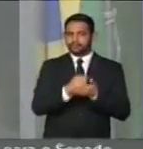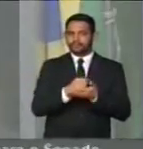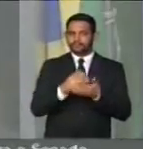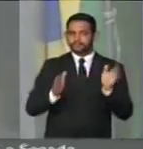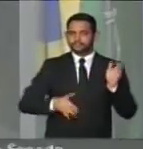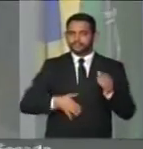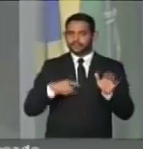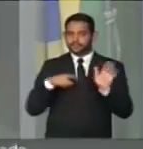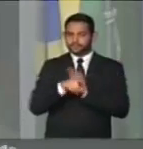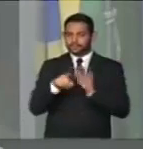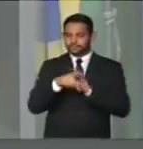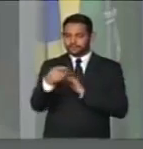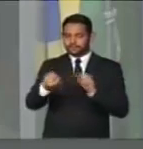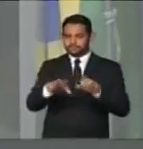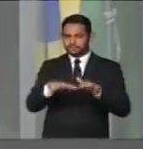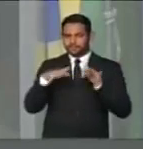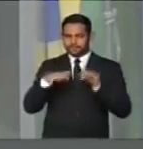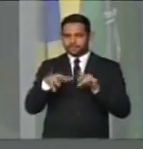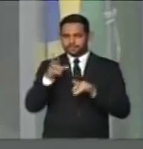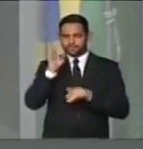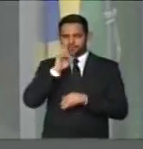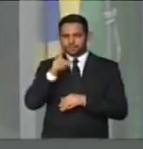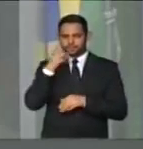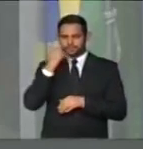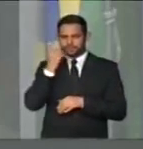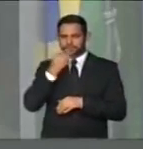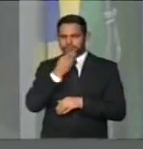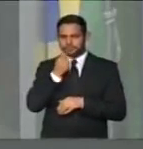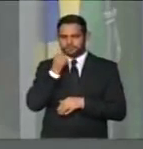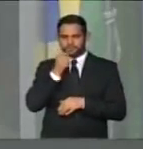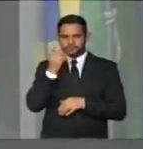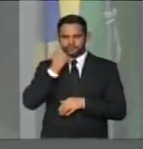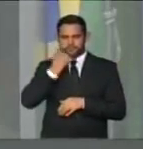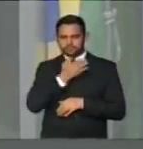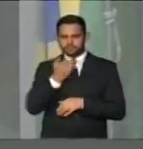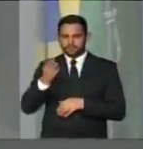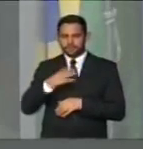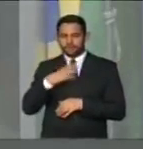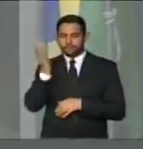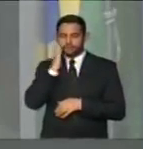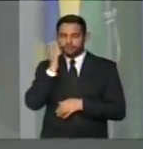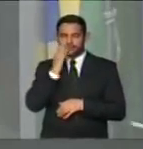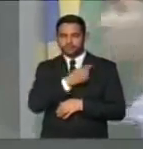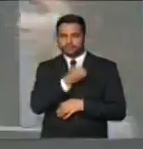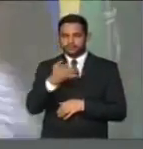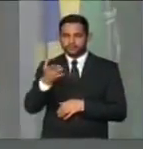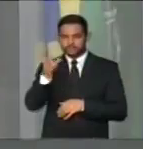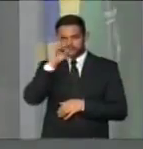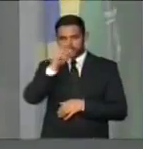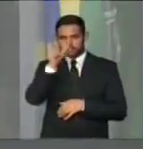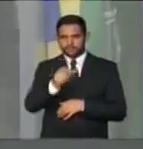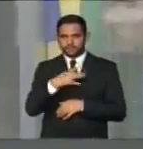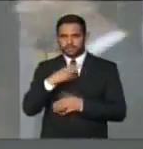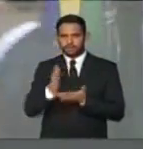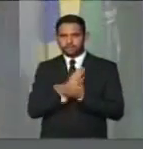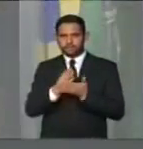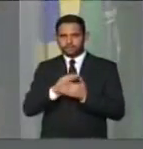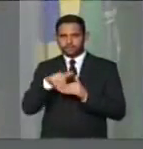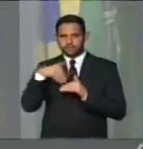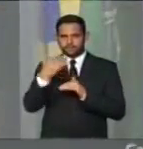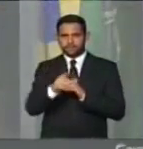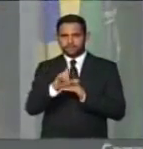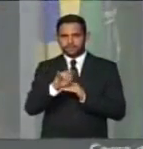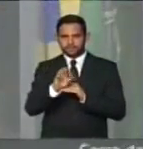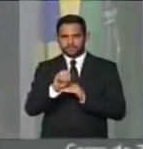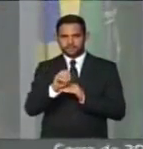um desafio a esse plenário. Concluir, senhores deputados, senhoras deputadas, eu sei que se Vossas Excelências têm algum recurso lá fora, é